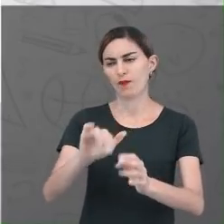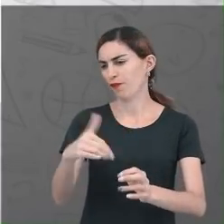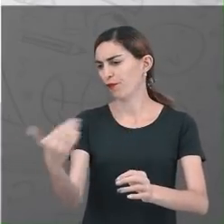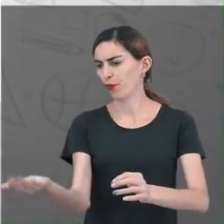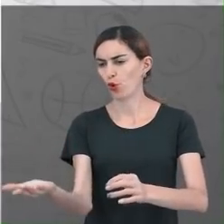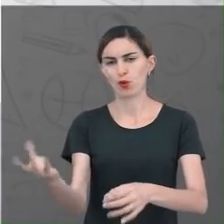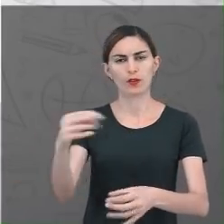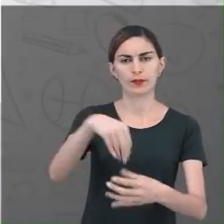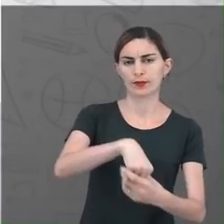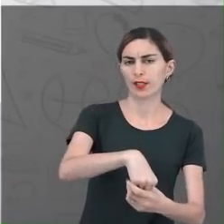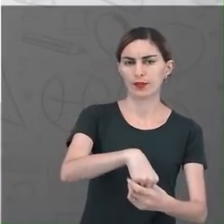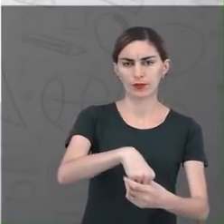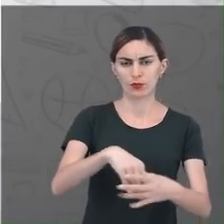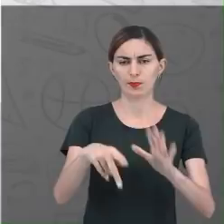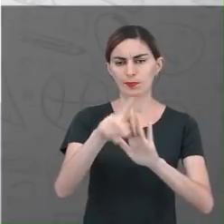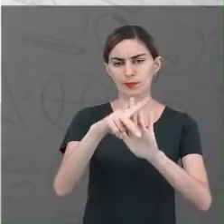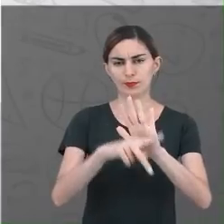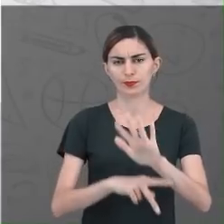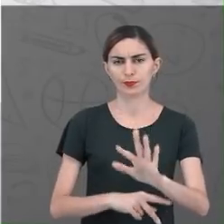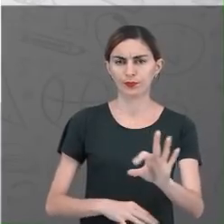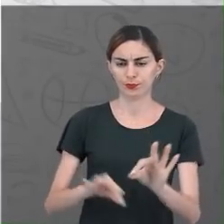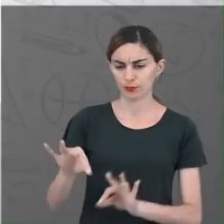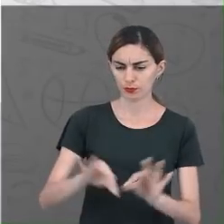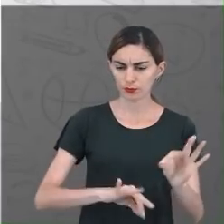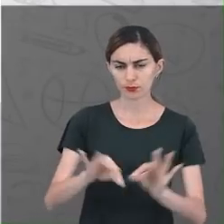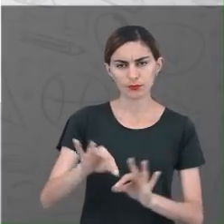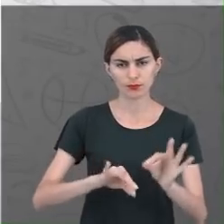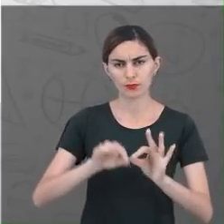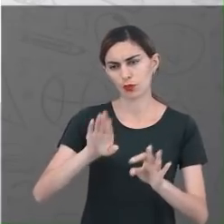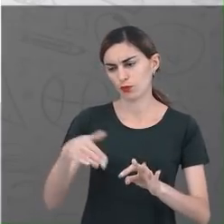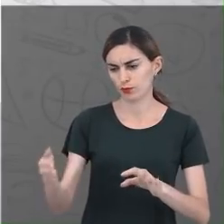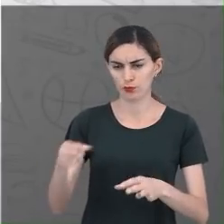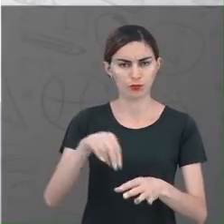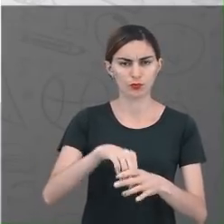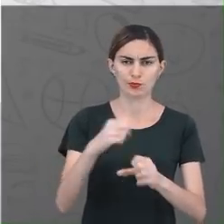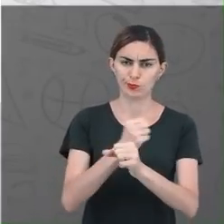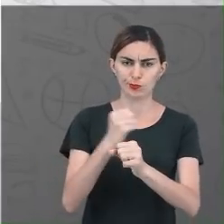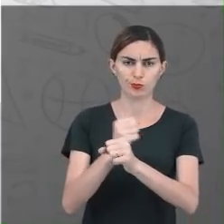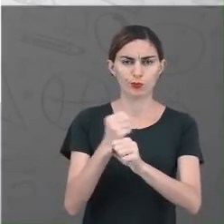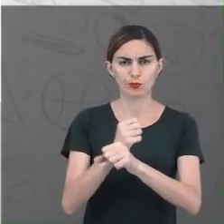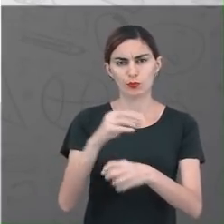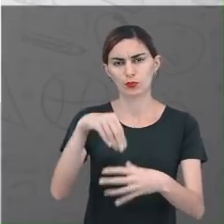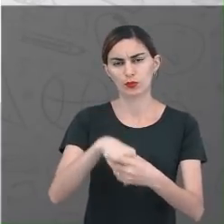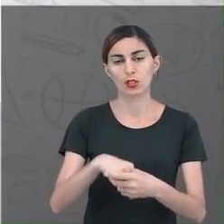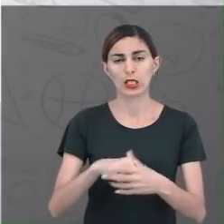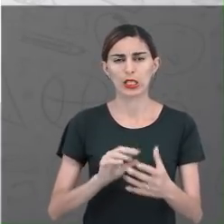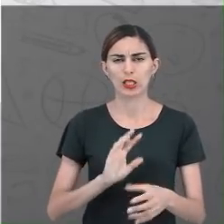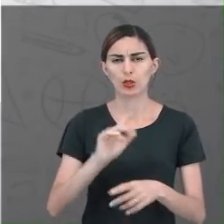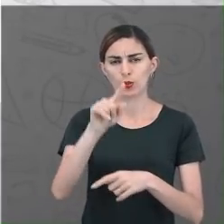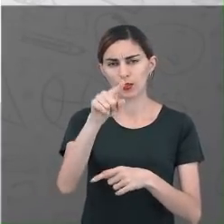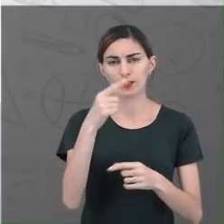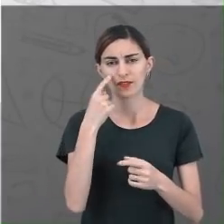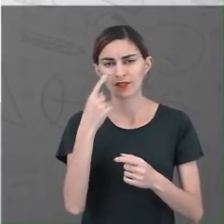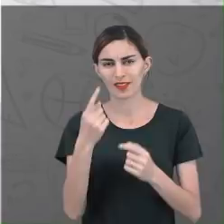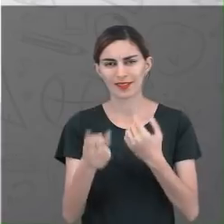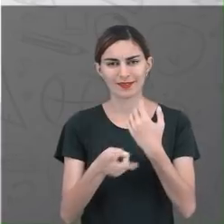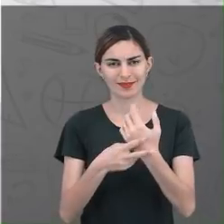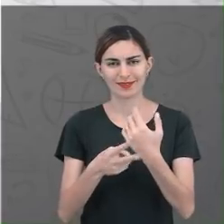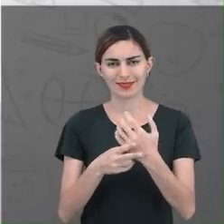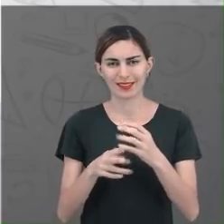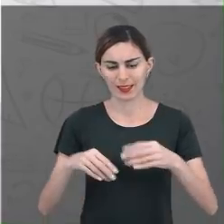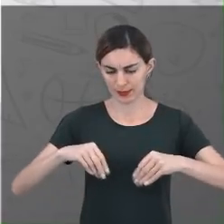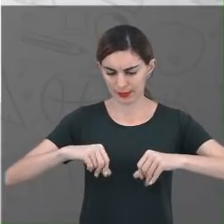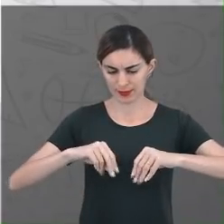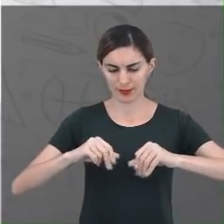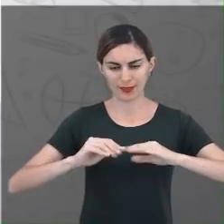ambiente interno projetado, absolutamente projetado, construído, e um ambiente interno. No caso, o terreno onde a casa